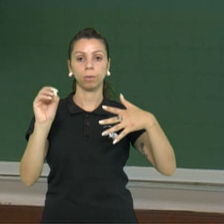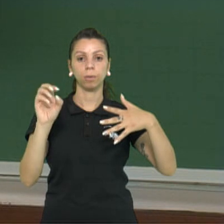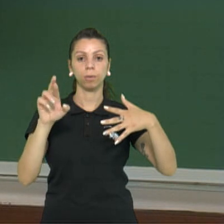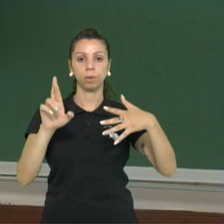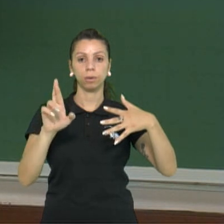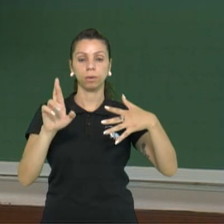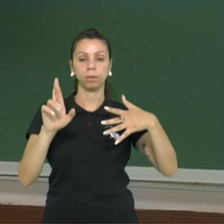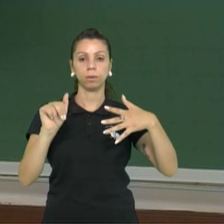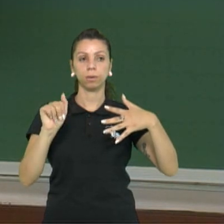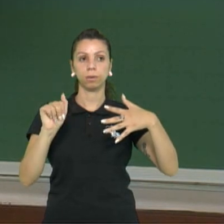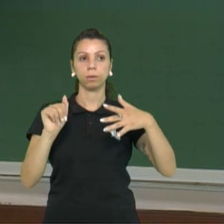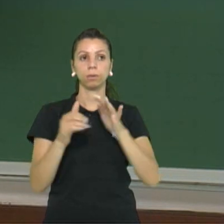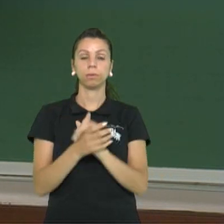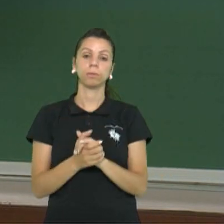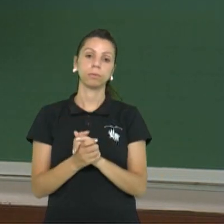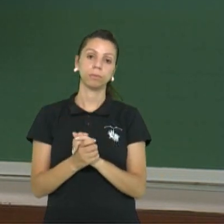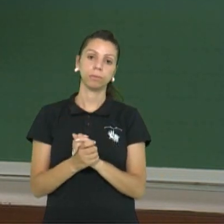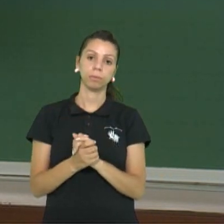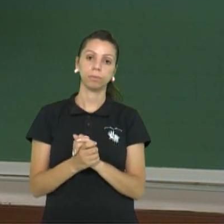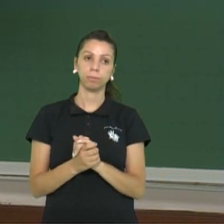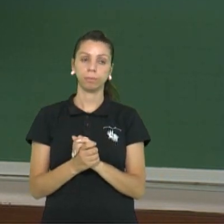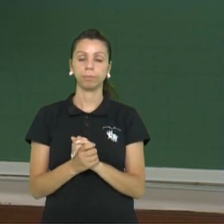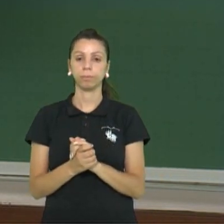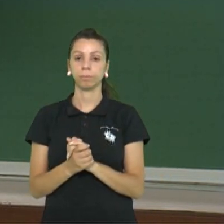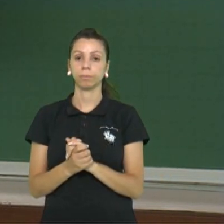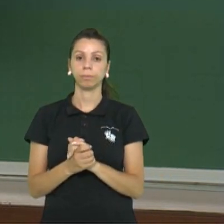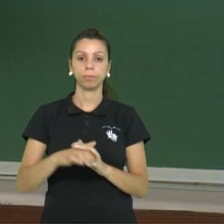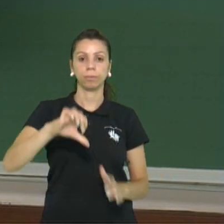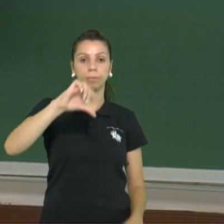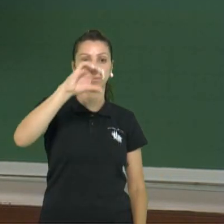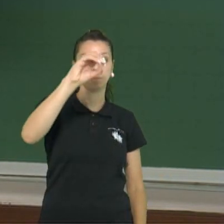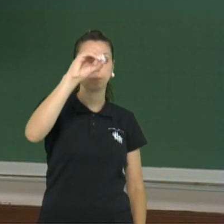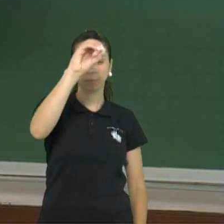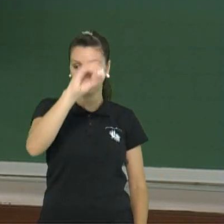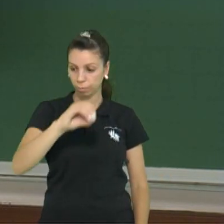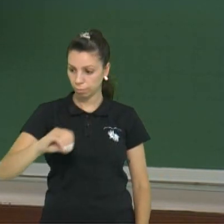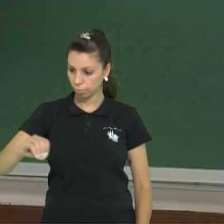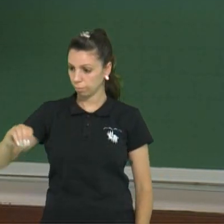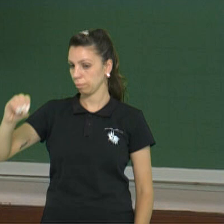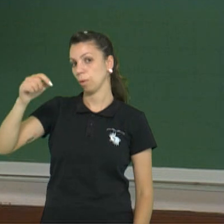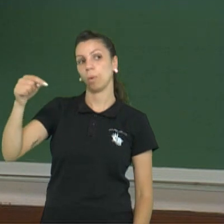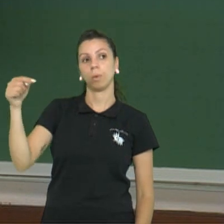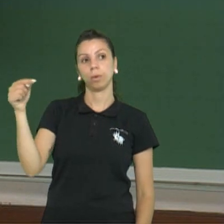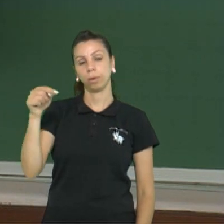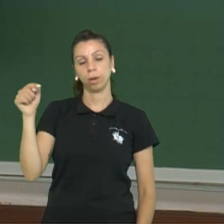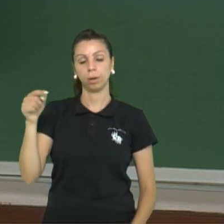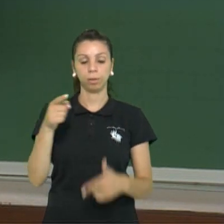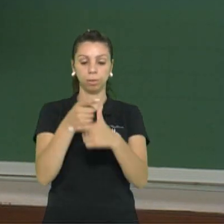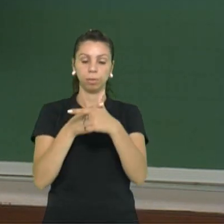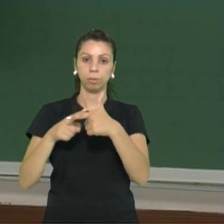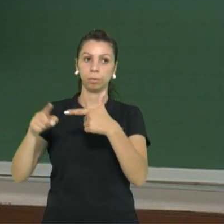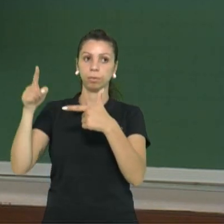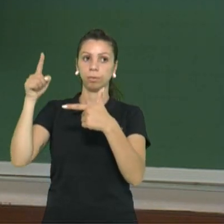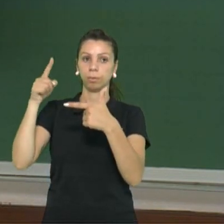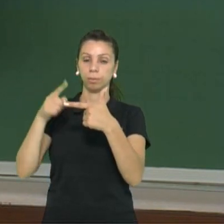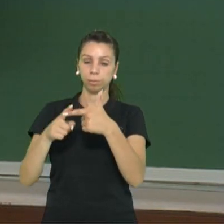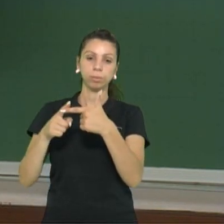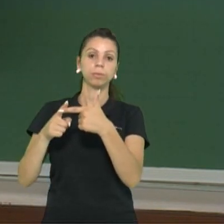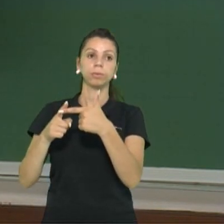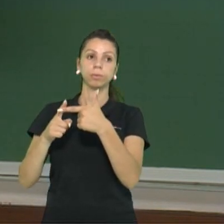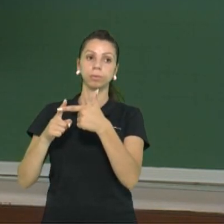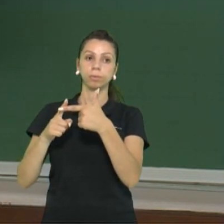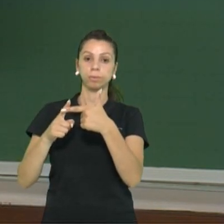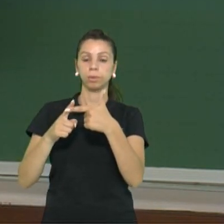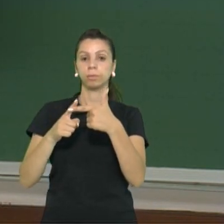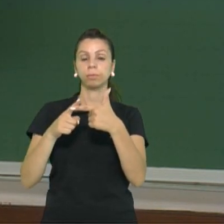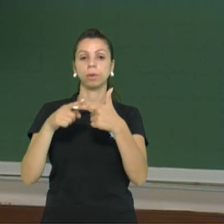Então, eu tenho lá, passo o 90 para o outro lado, fica negativo. Divido o 9 que está multiplicando x ao quadrado,